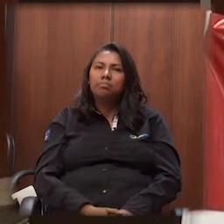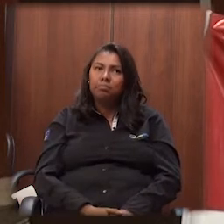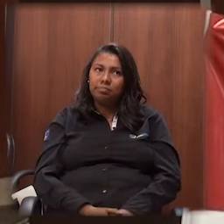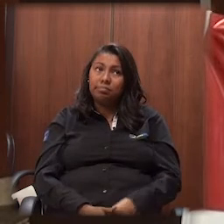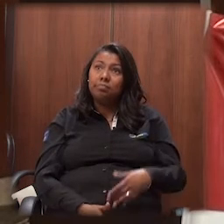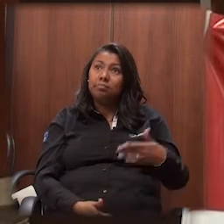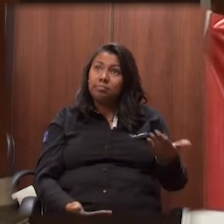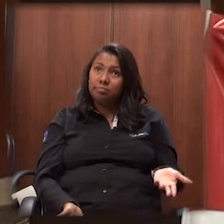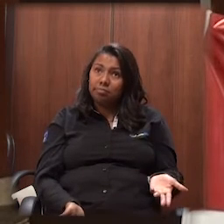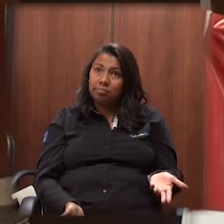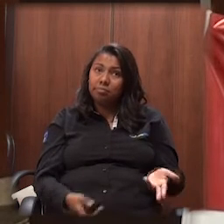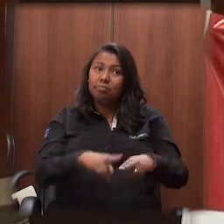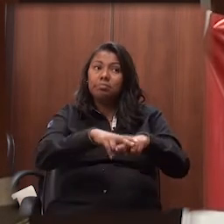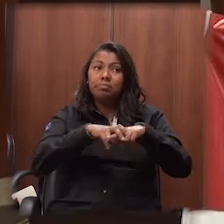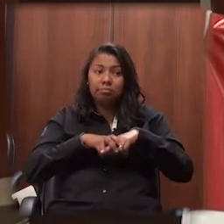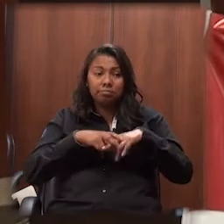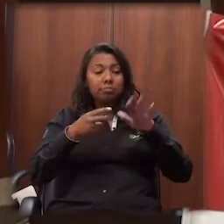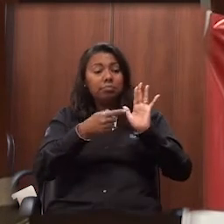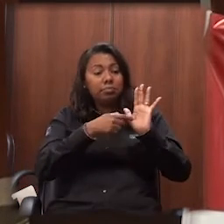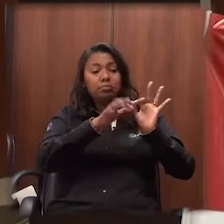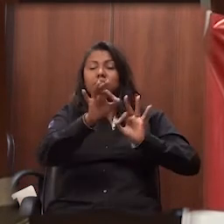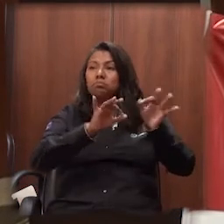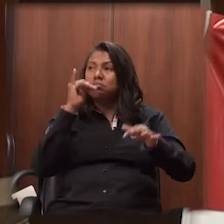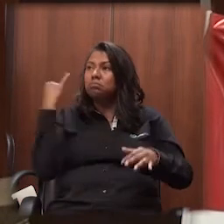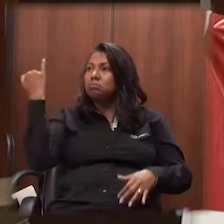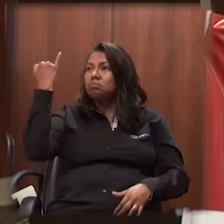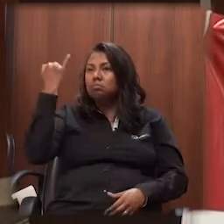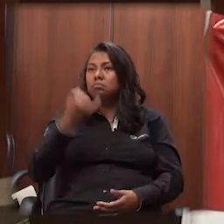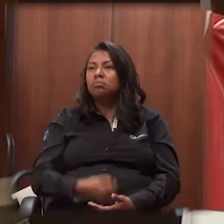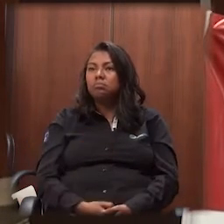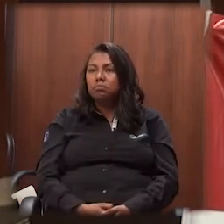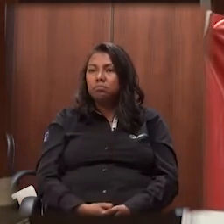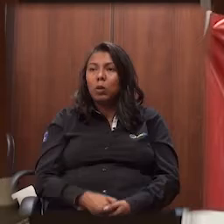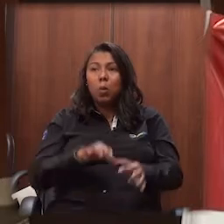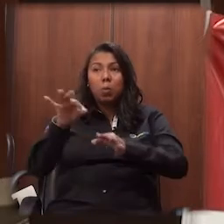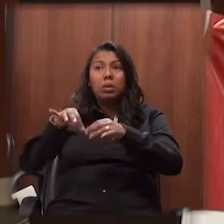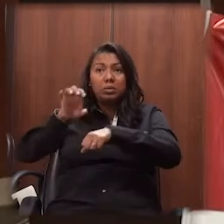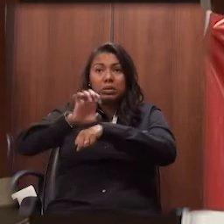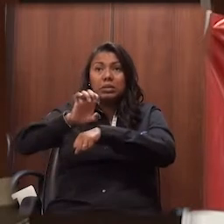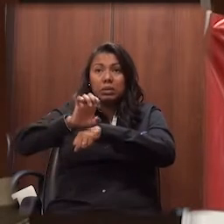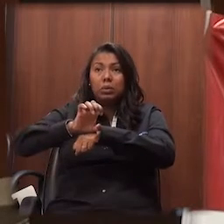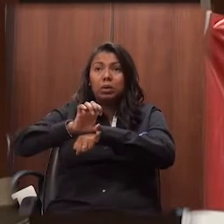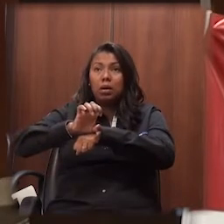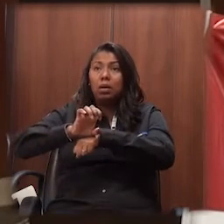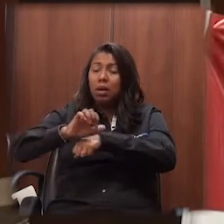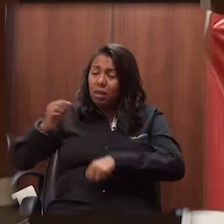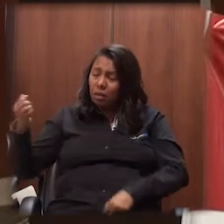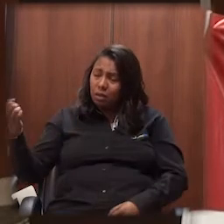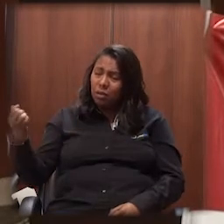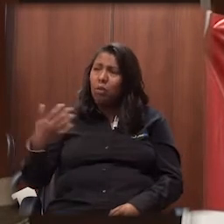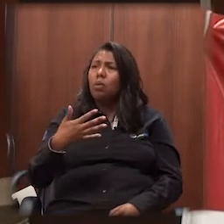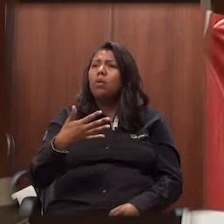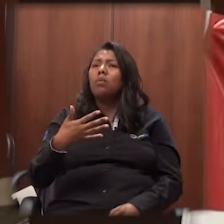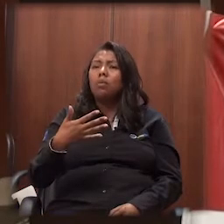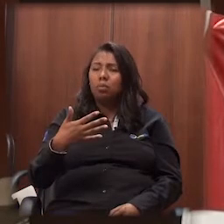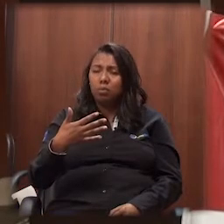trabalho que está sendo feito a partir daí. O caráter recente do plano estadual. É muito recente o surgimento do